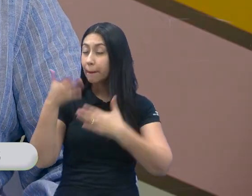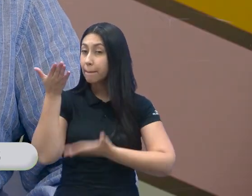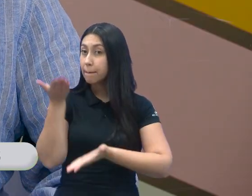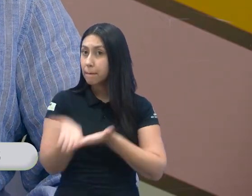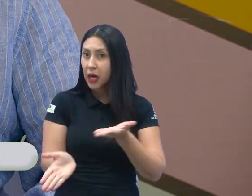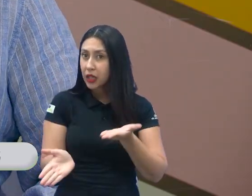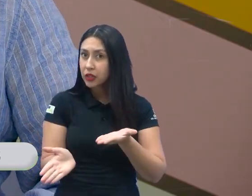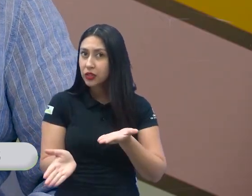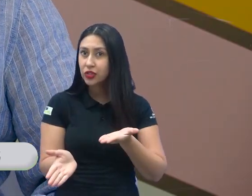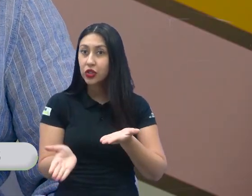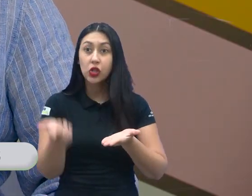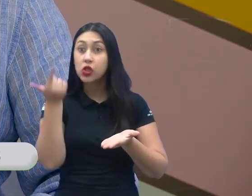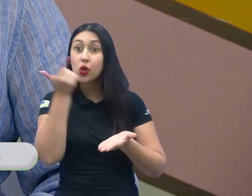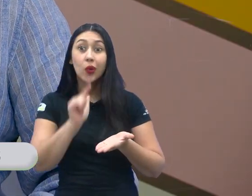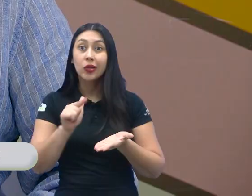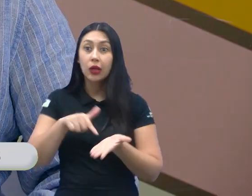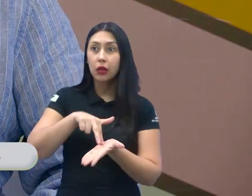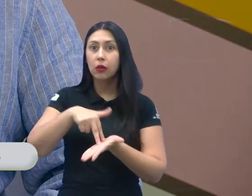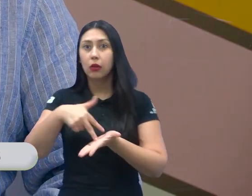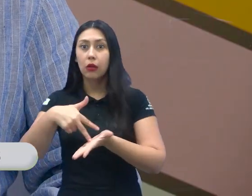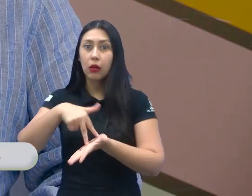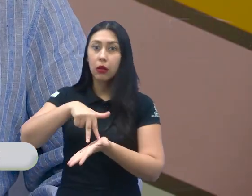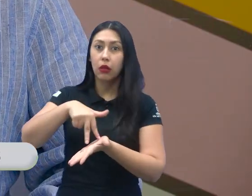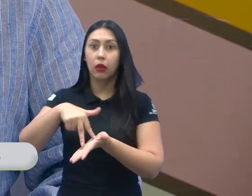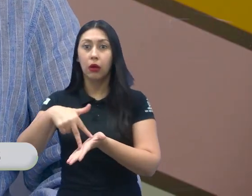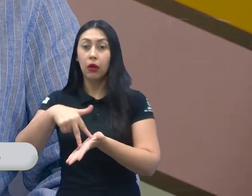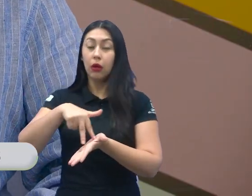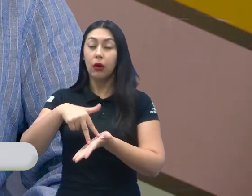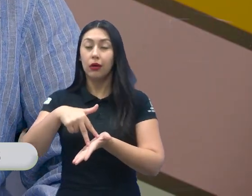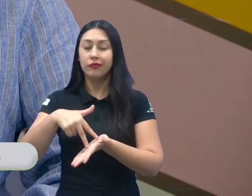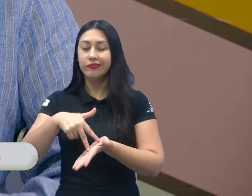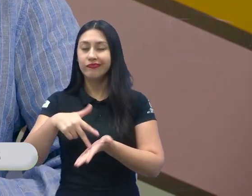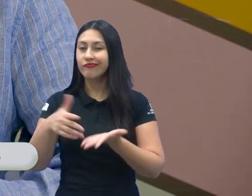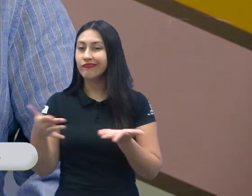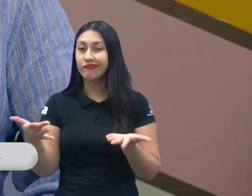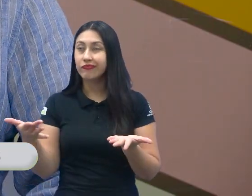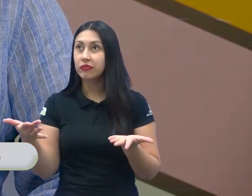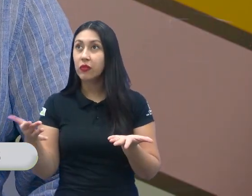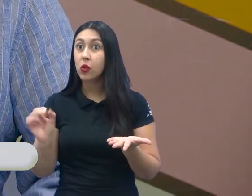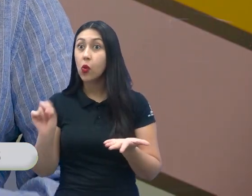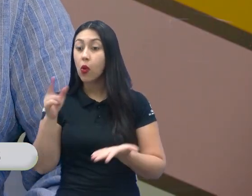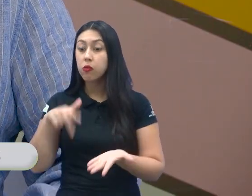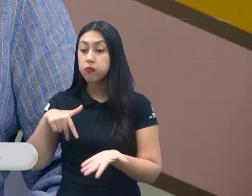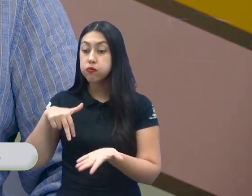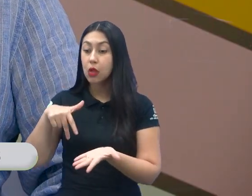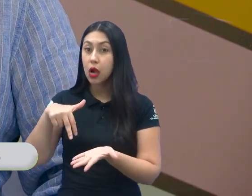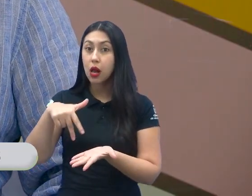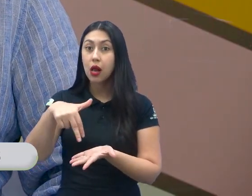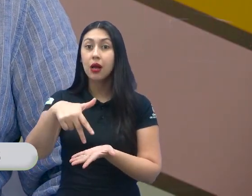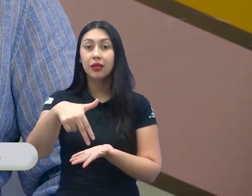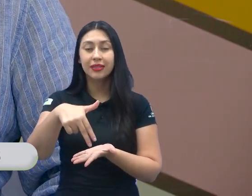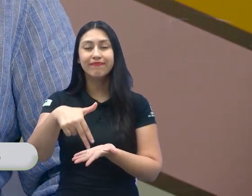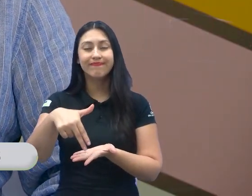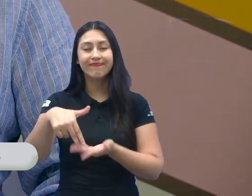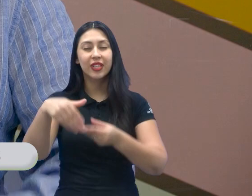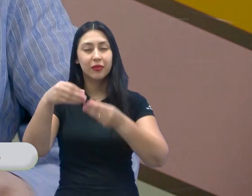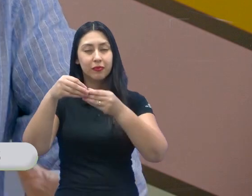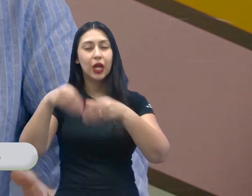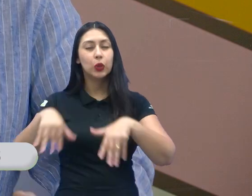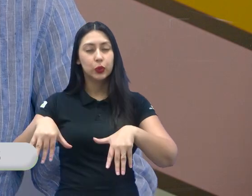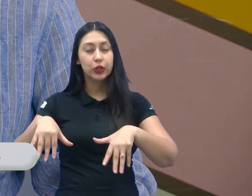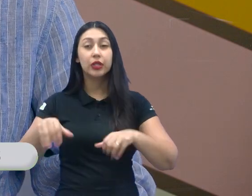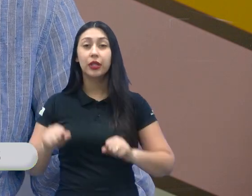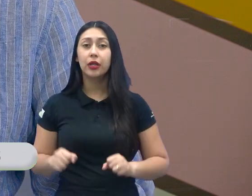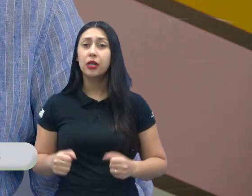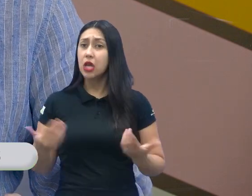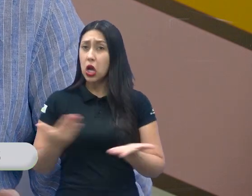consiga mais equilibrar-se, que você não consiga mais andar, vai lhe trazer prejuízos graves. E começa